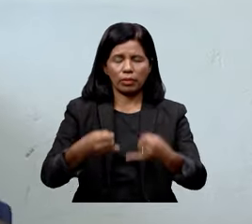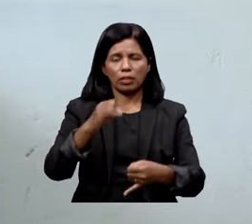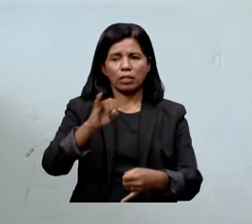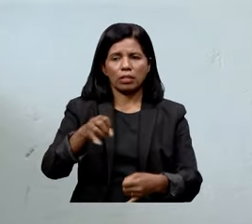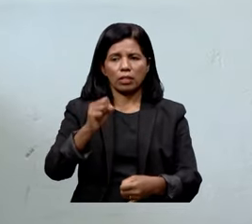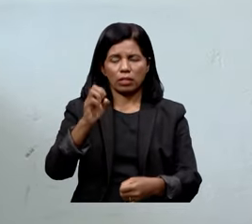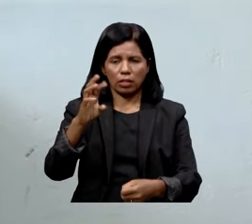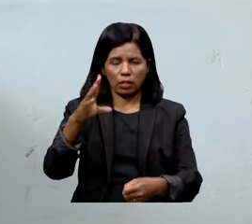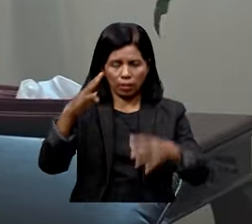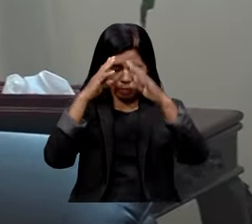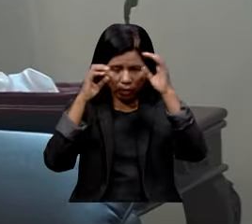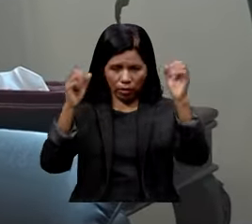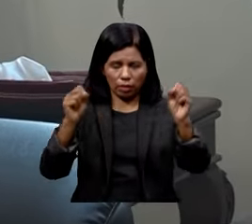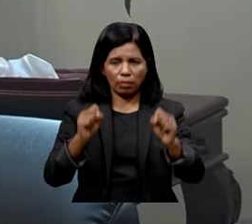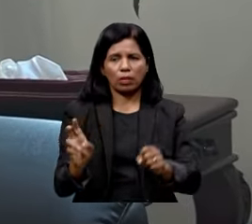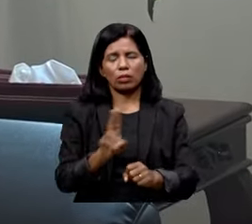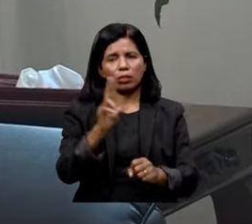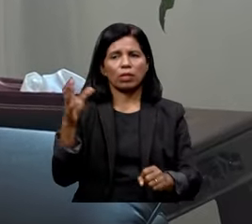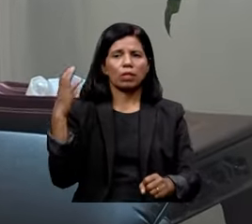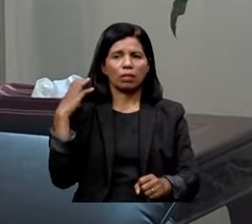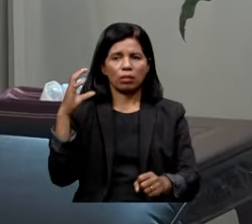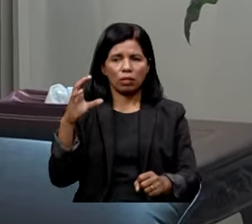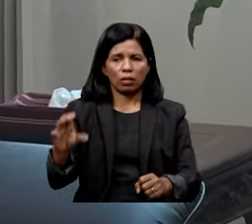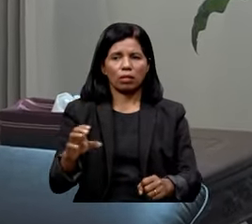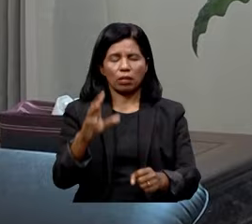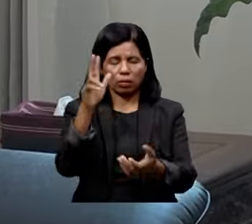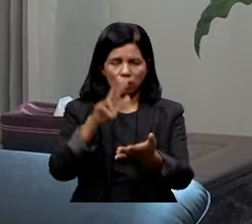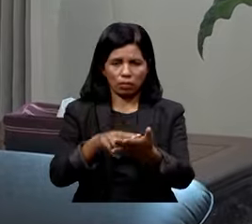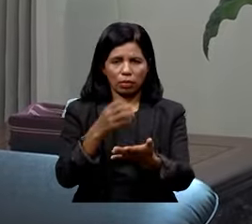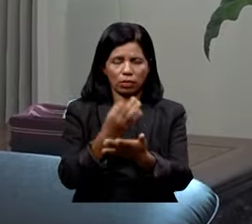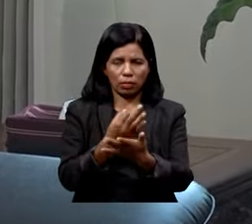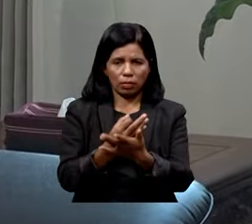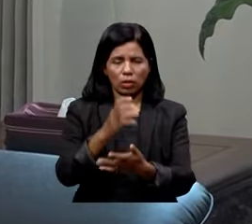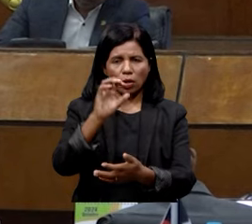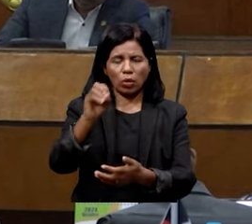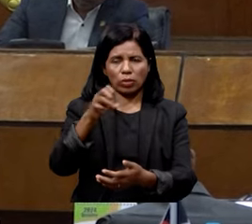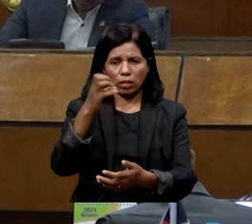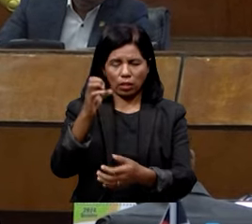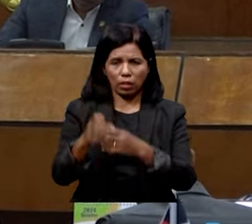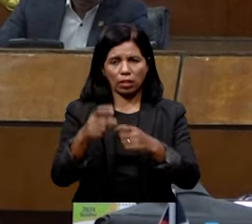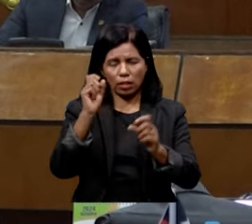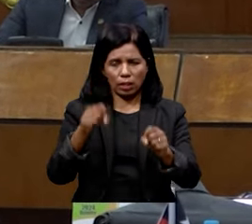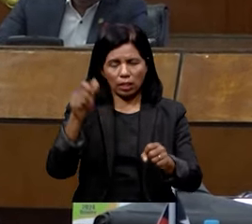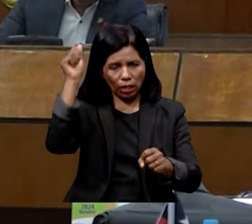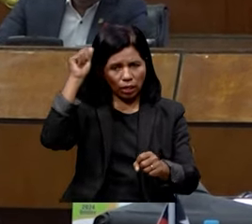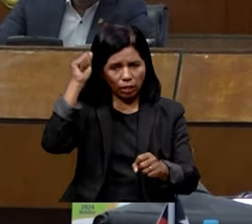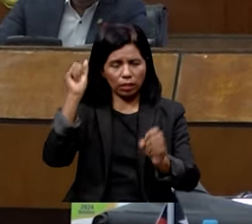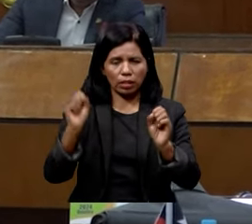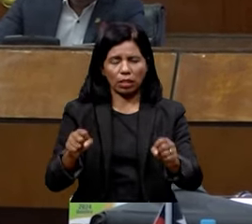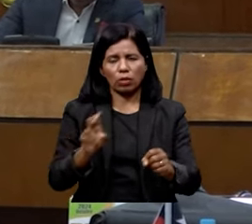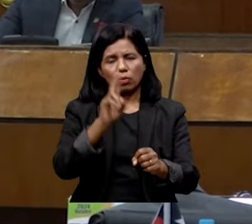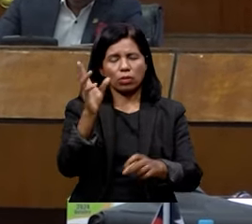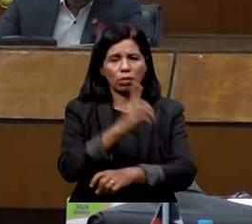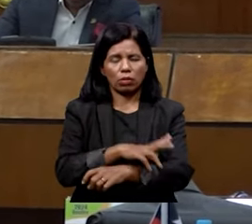Quintas, Presidente da República, bele usa de competência ato promulga orçamento geral do Estado, né? Mas bem tem que analisa no usa 30 dias,